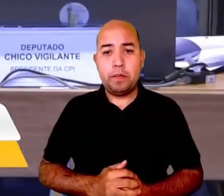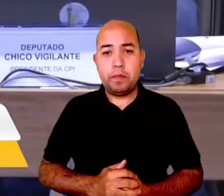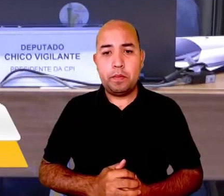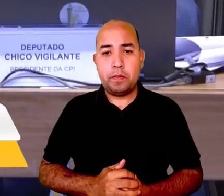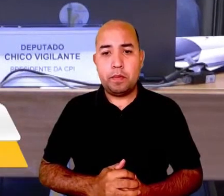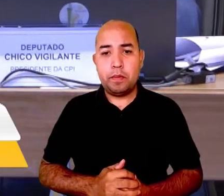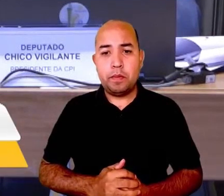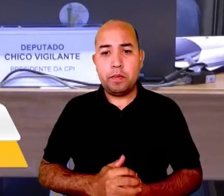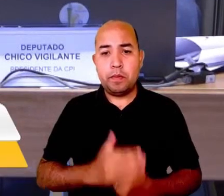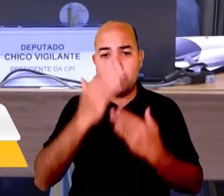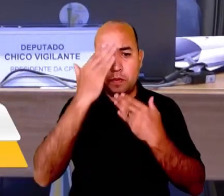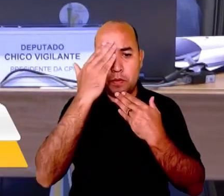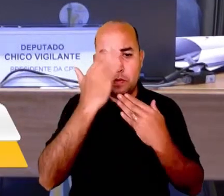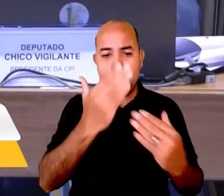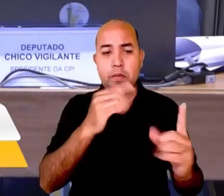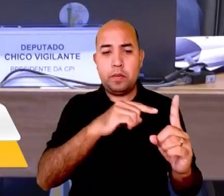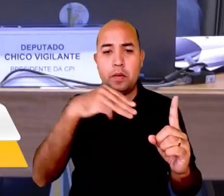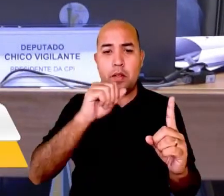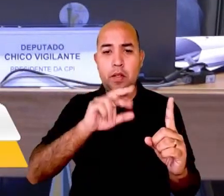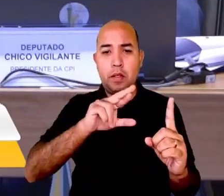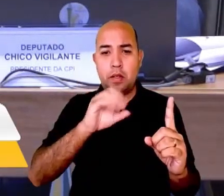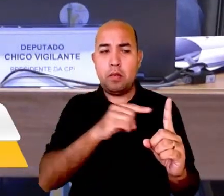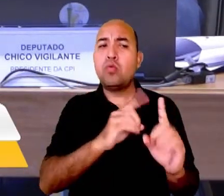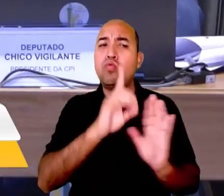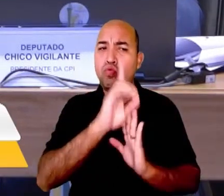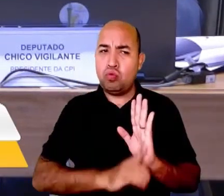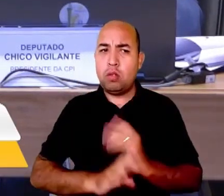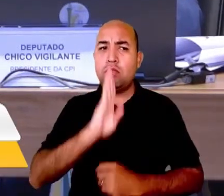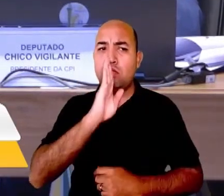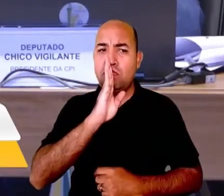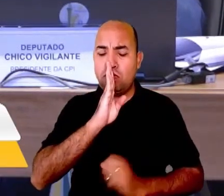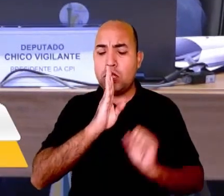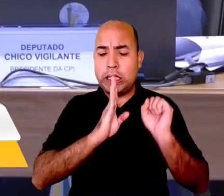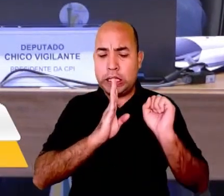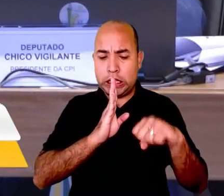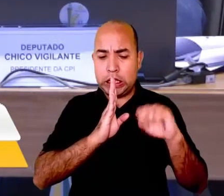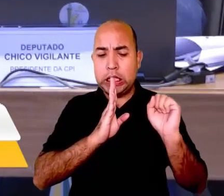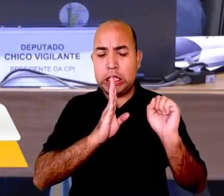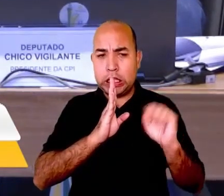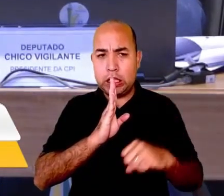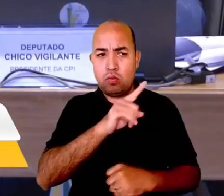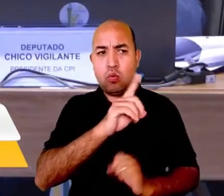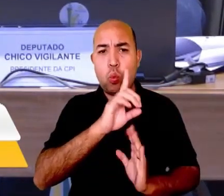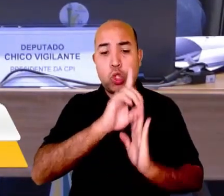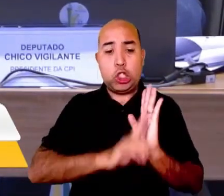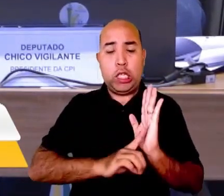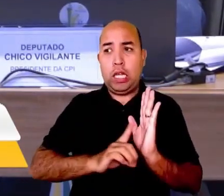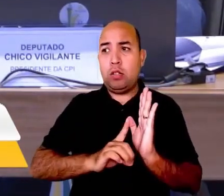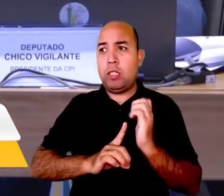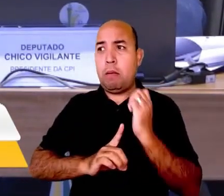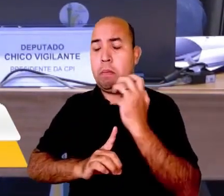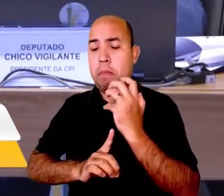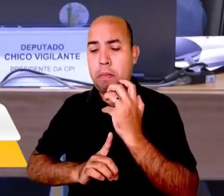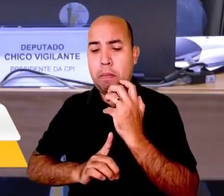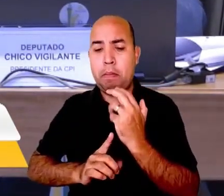Muito obrigado, senhor Mauro Cid. O senhor tem o direito de ficar calado naquilo que o senhor julgar que lhe implica, mas eu tenho o direito e o